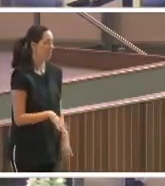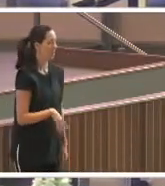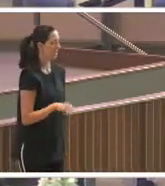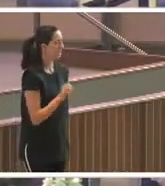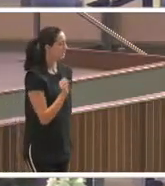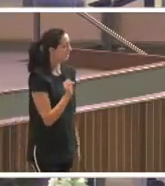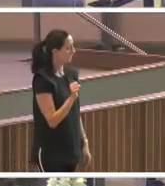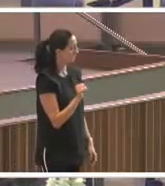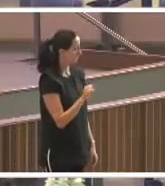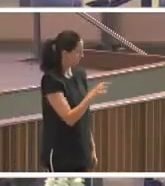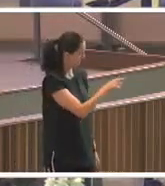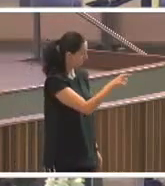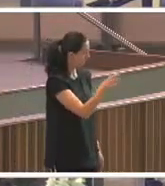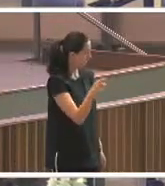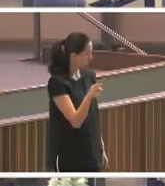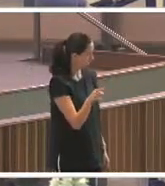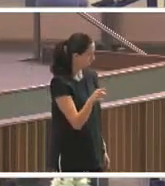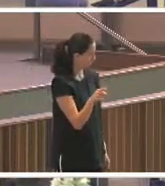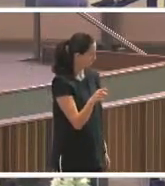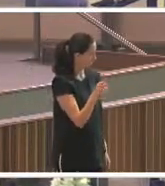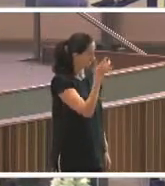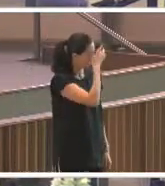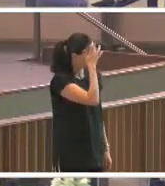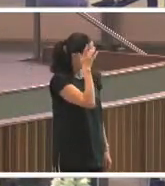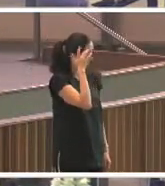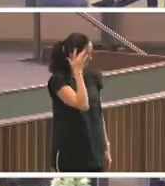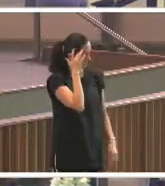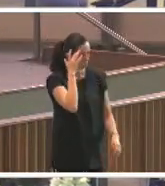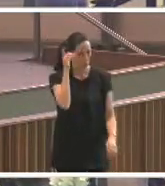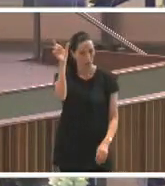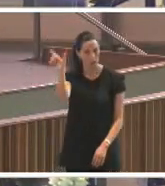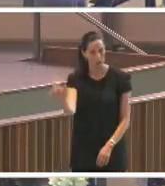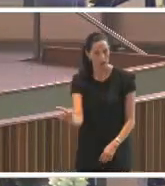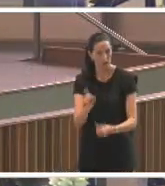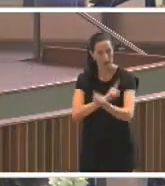muitos líderes caem na fé.